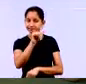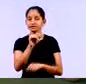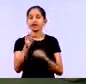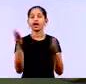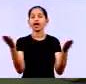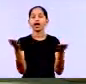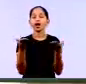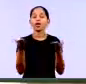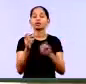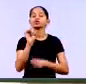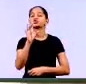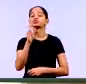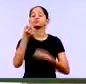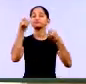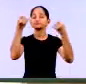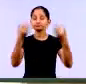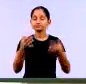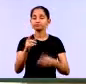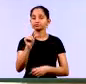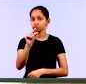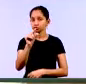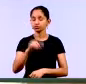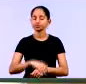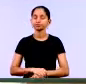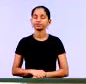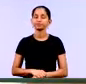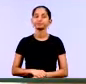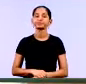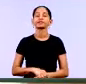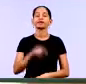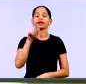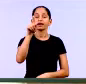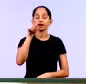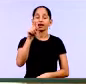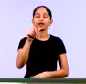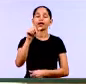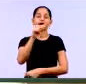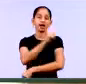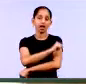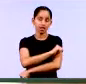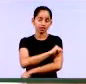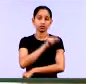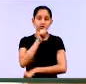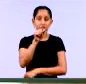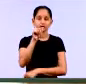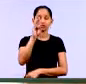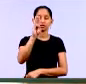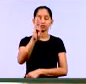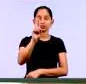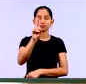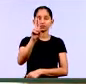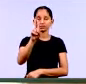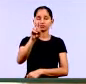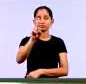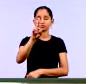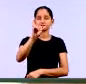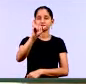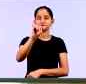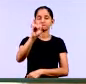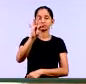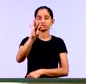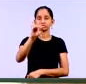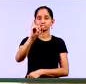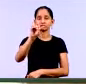gente dê continuidade, que os alunos lá de Buriti, eles estão compreendendo bem a sua explicação, né?